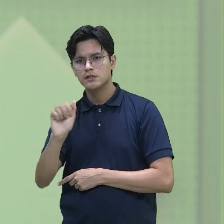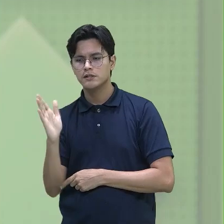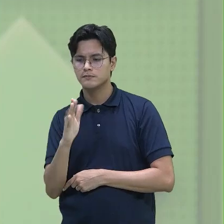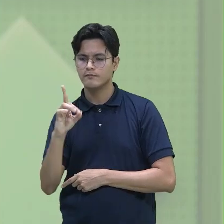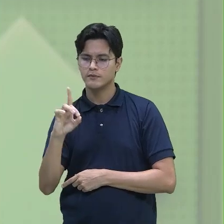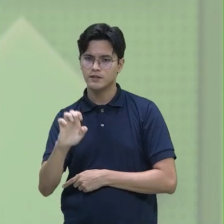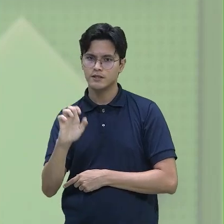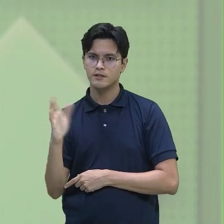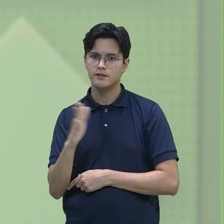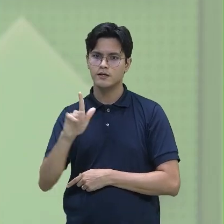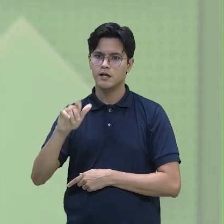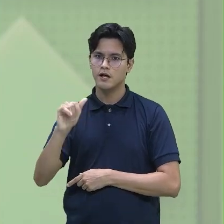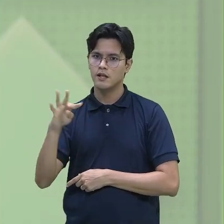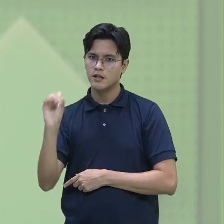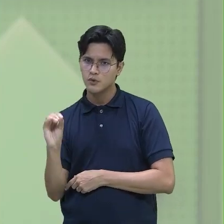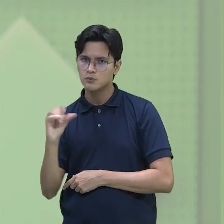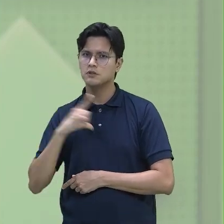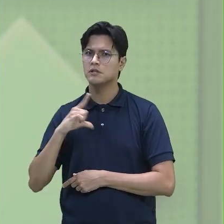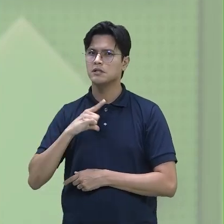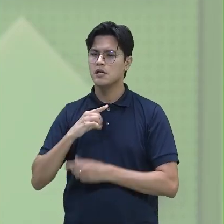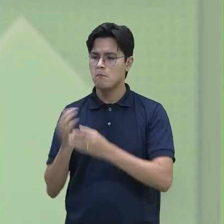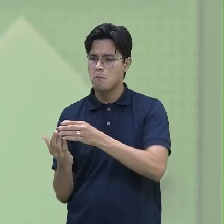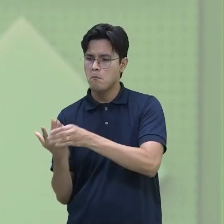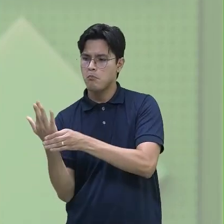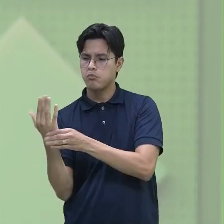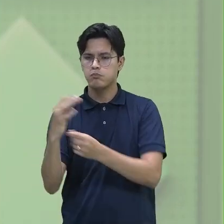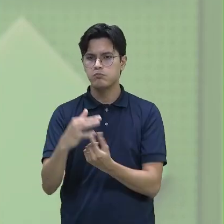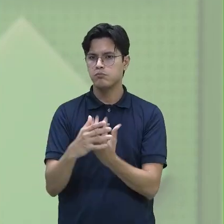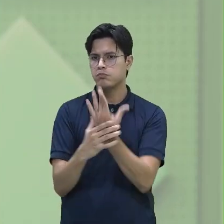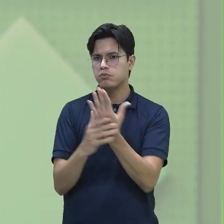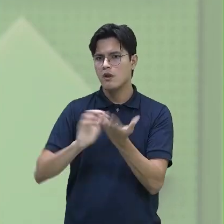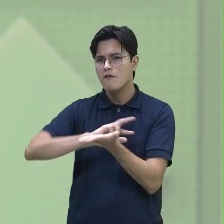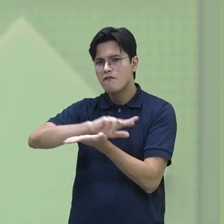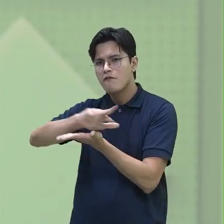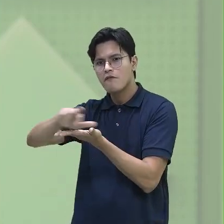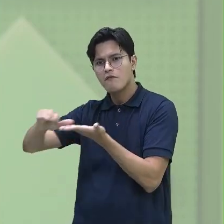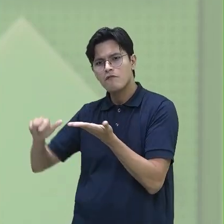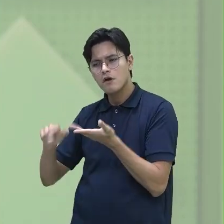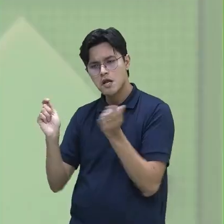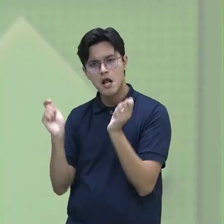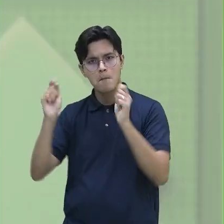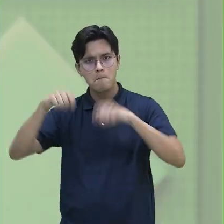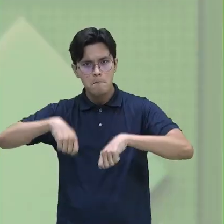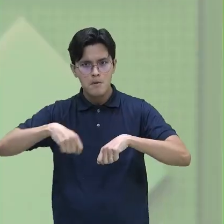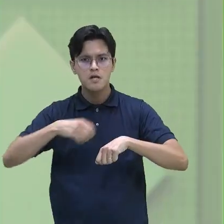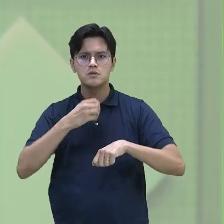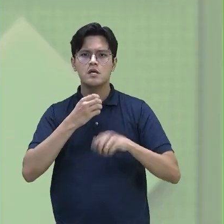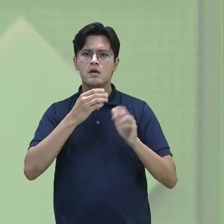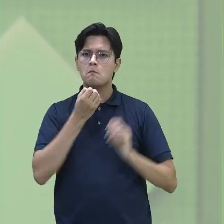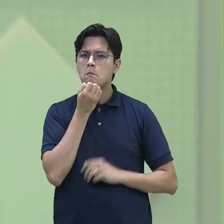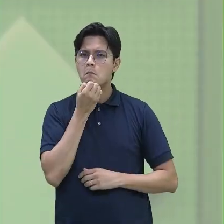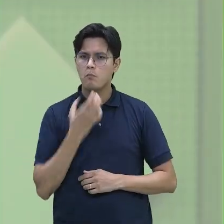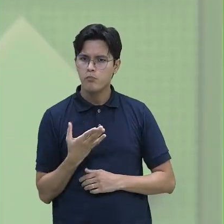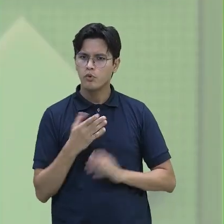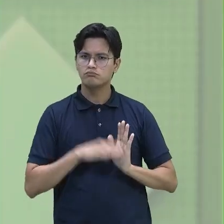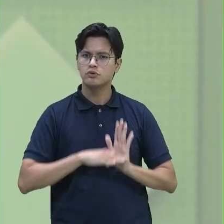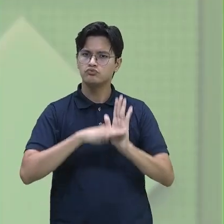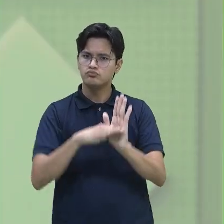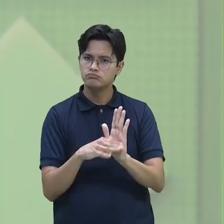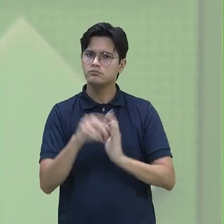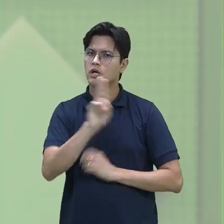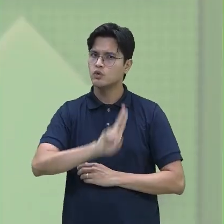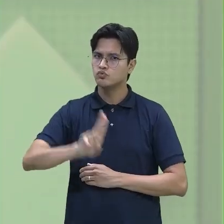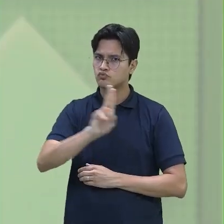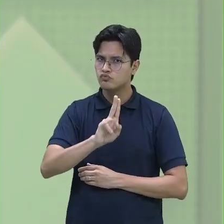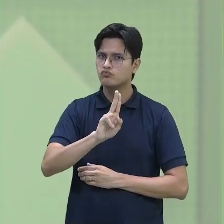de beneficiamento, né, para que então possa ter esse uso, né, de modo prolongado,